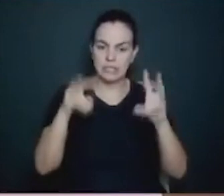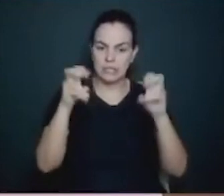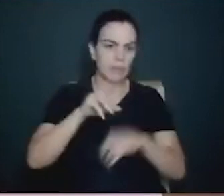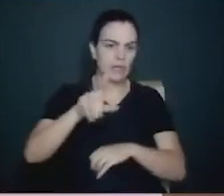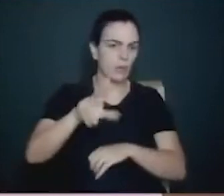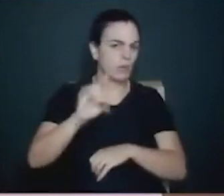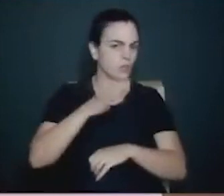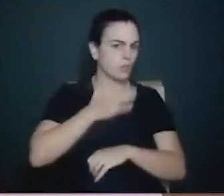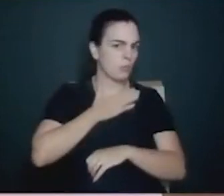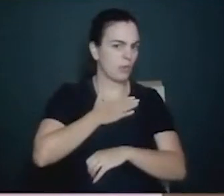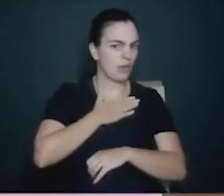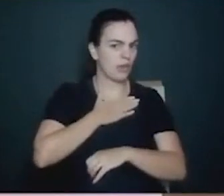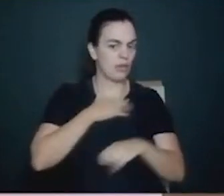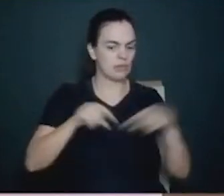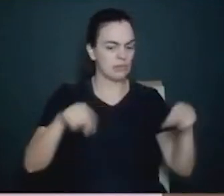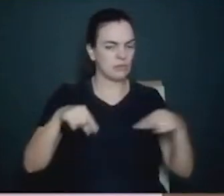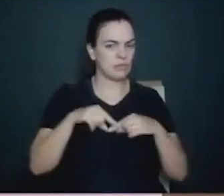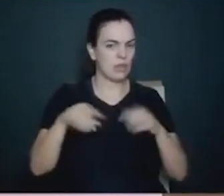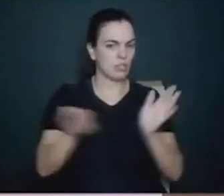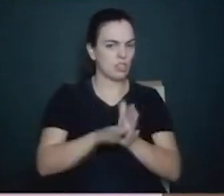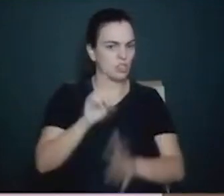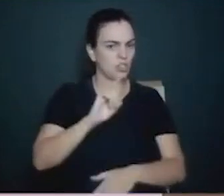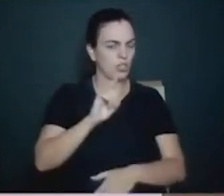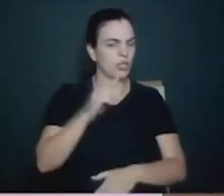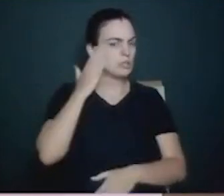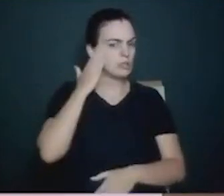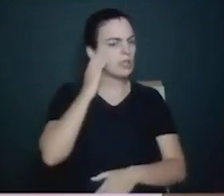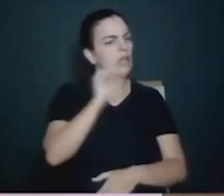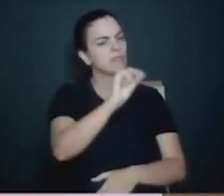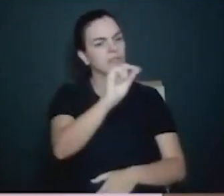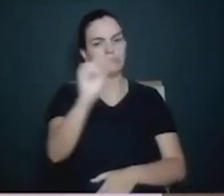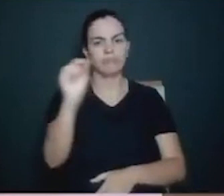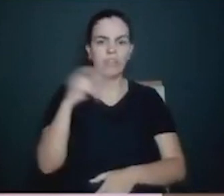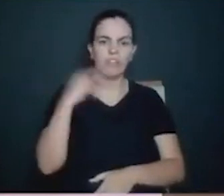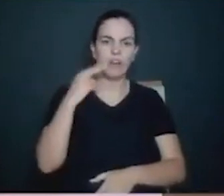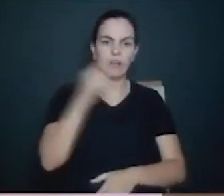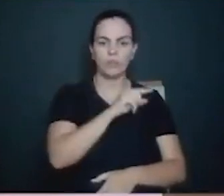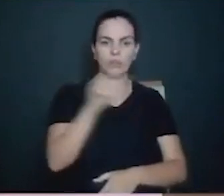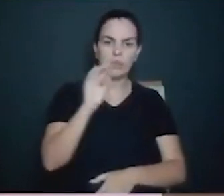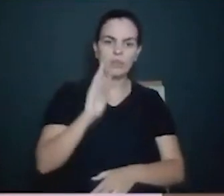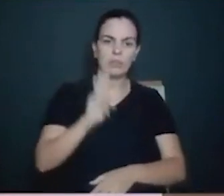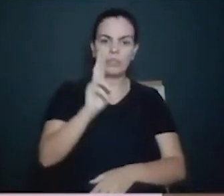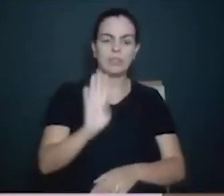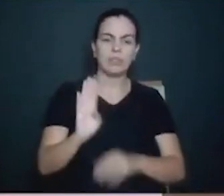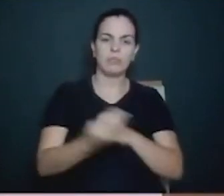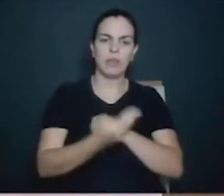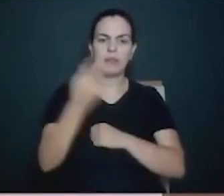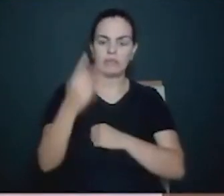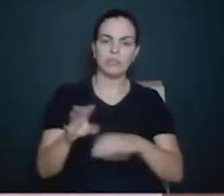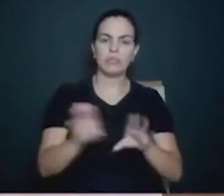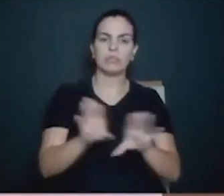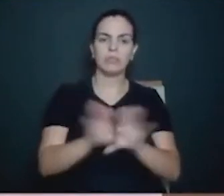do meu gabinete, mas como na porta de todos os senhores que representam os bairros e fazem os seus bons trabalhos nos bairros